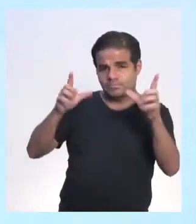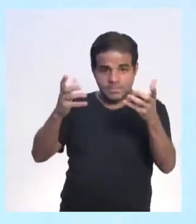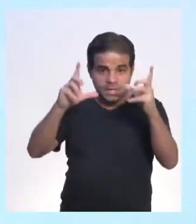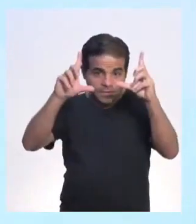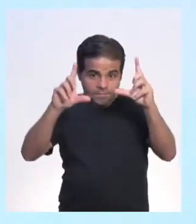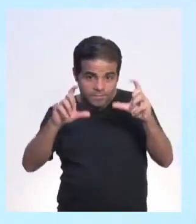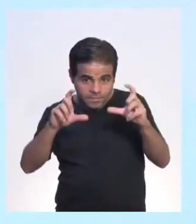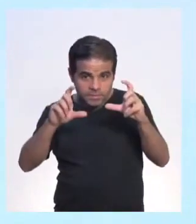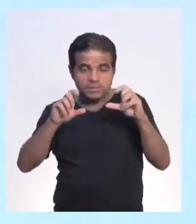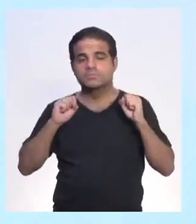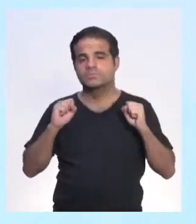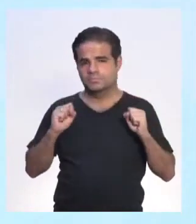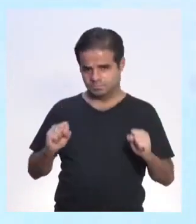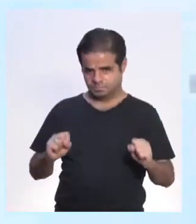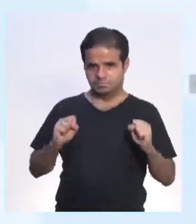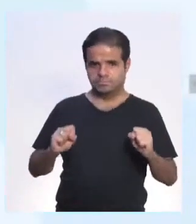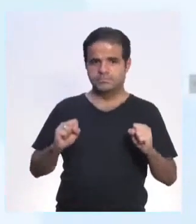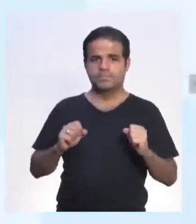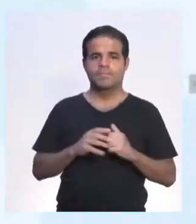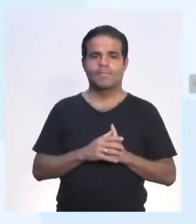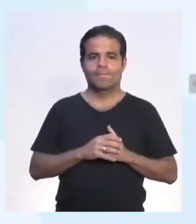tirar um print.